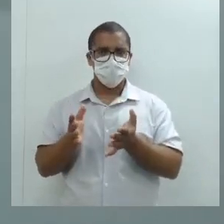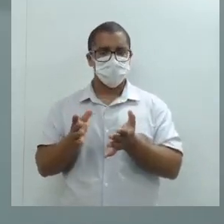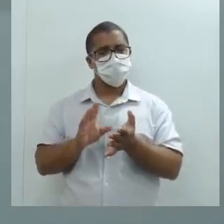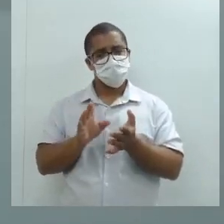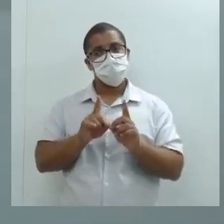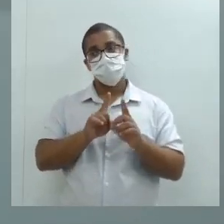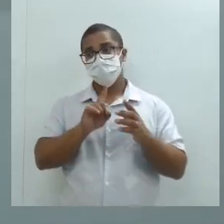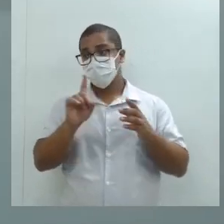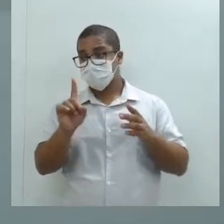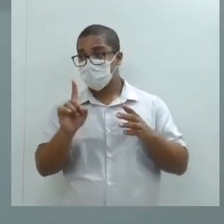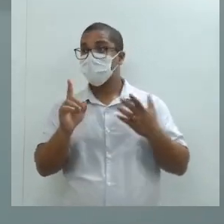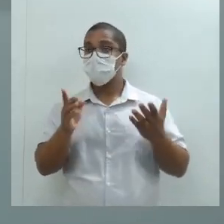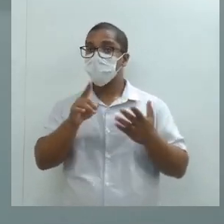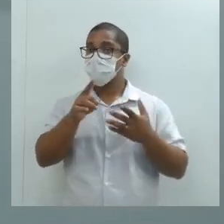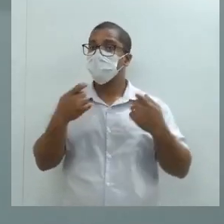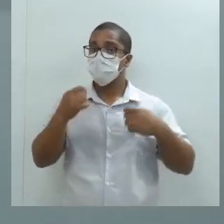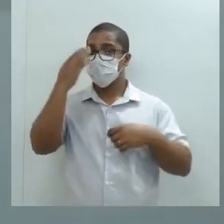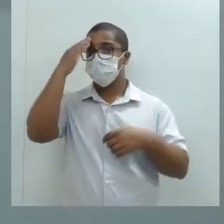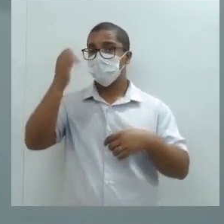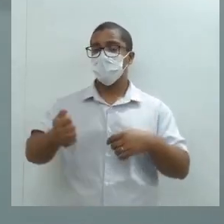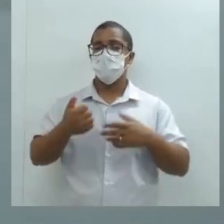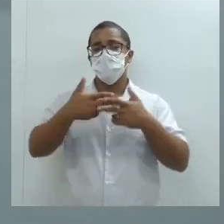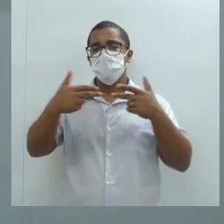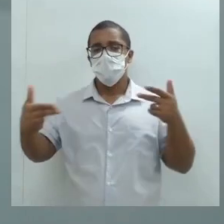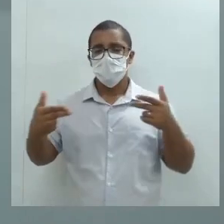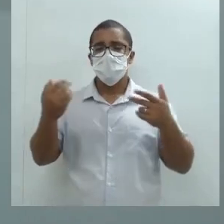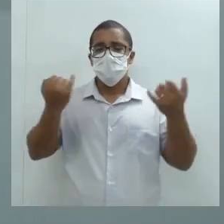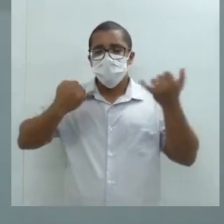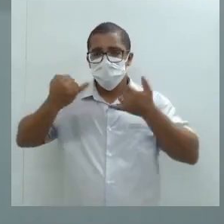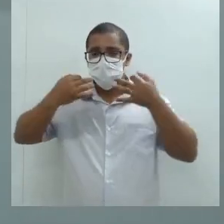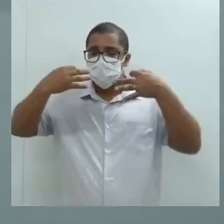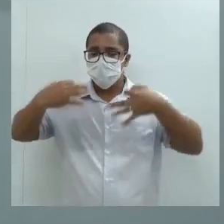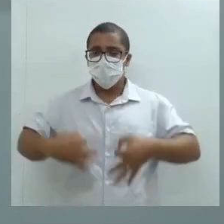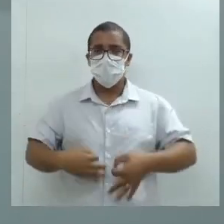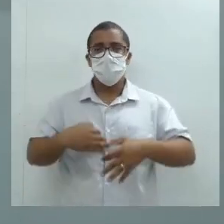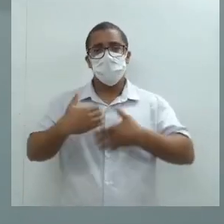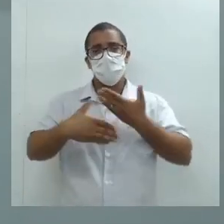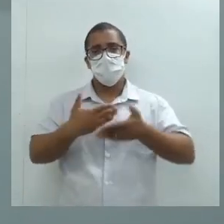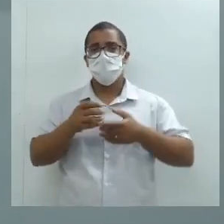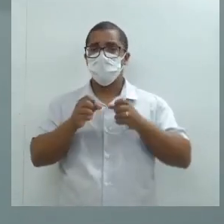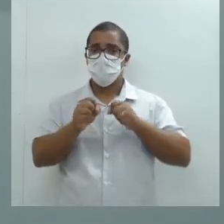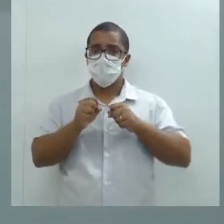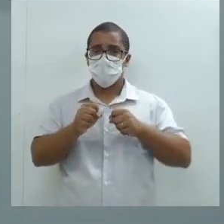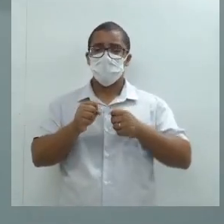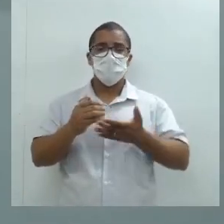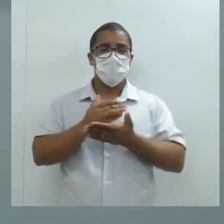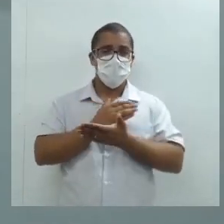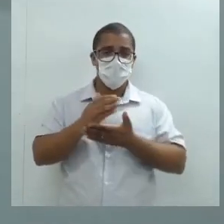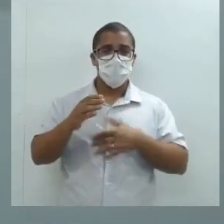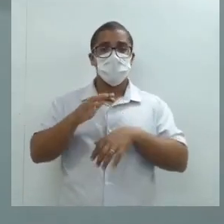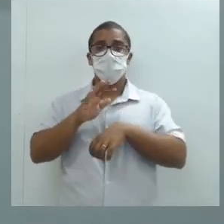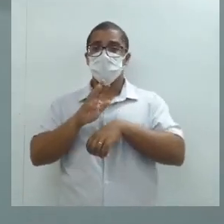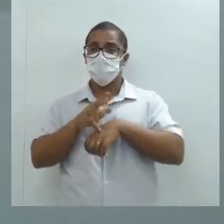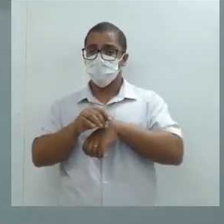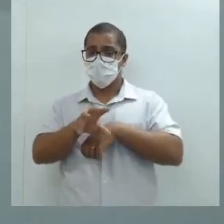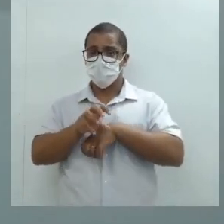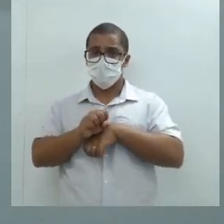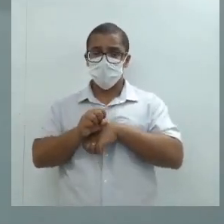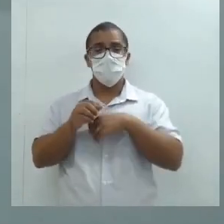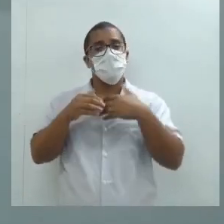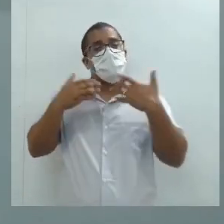esteja munido das informações corretas para não contrair algumas infecções e